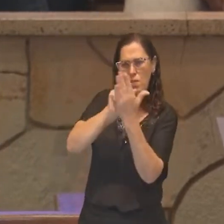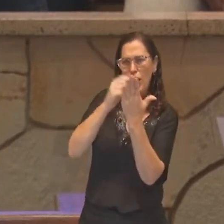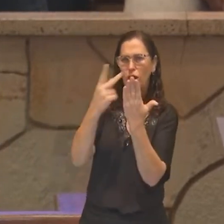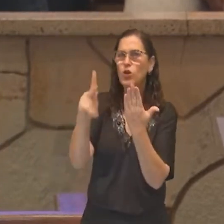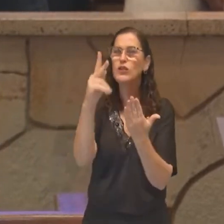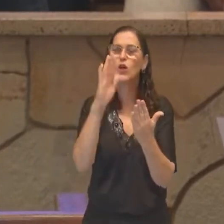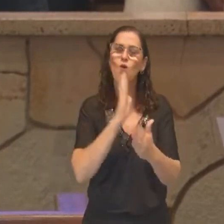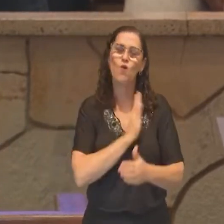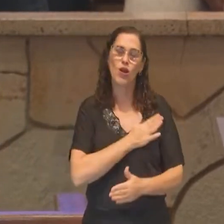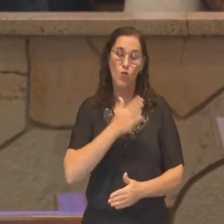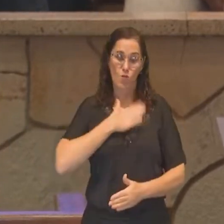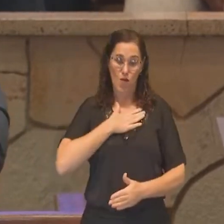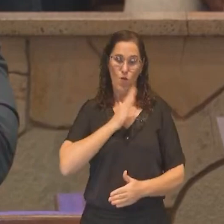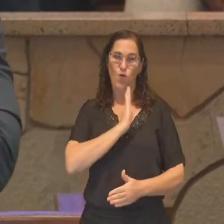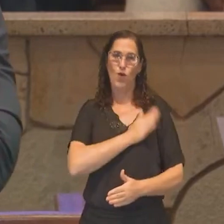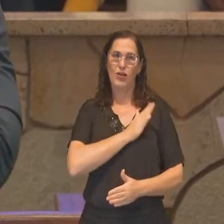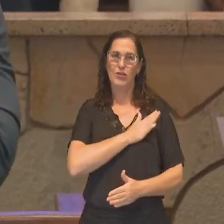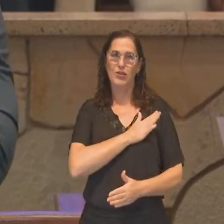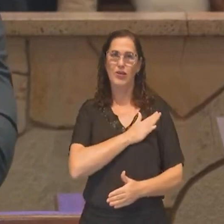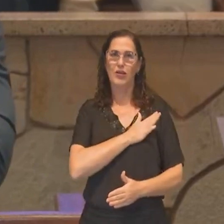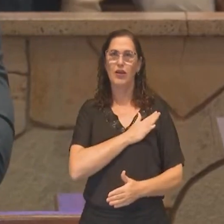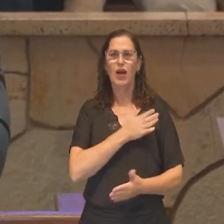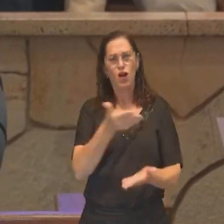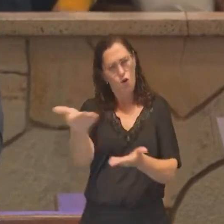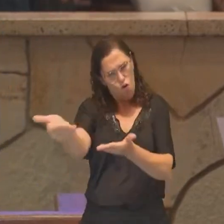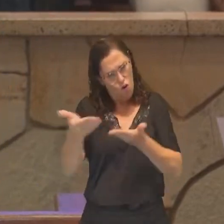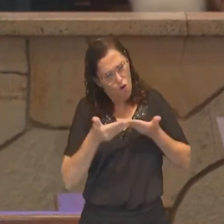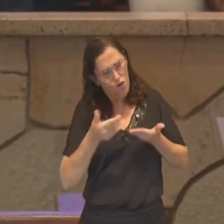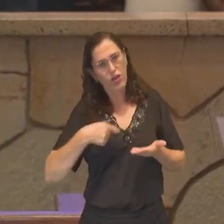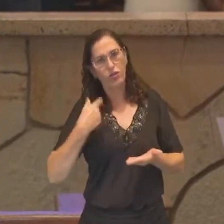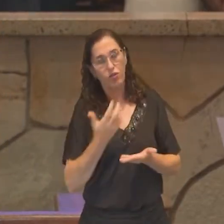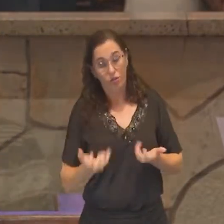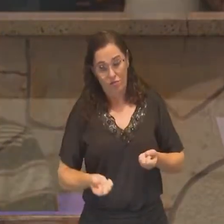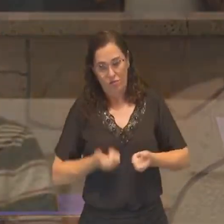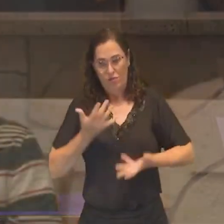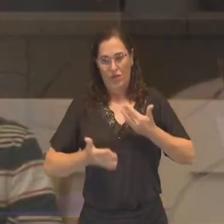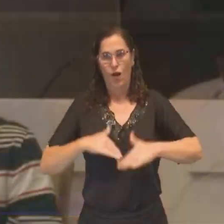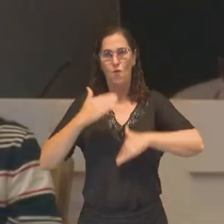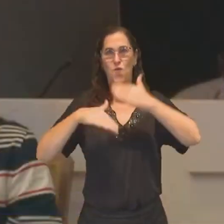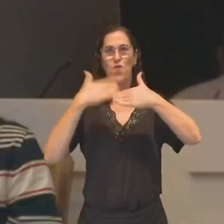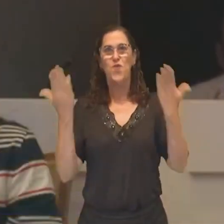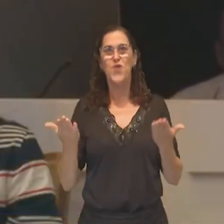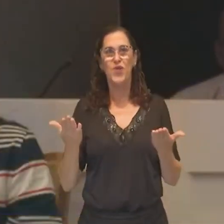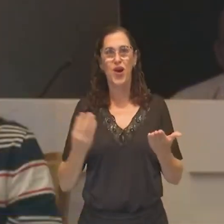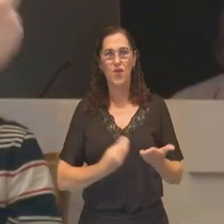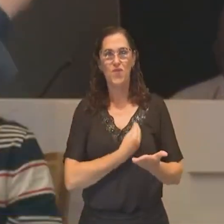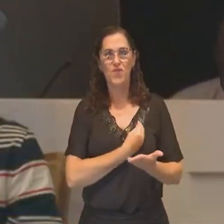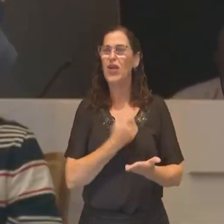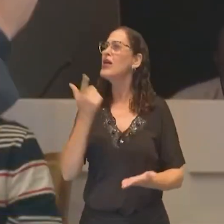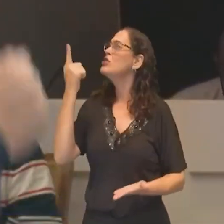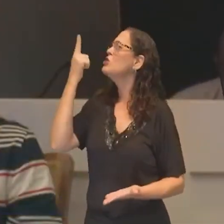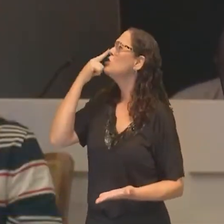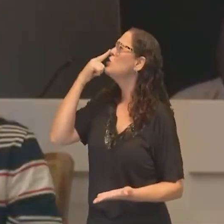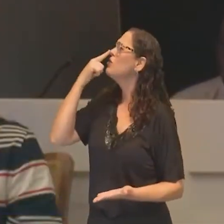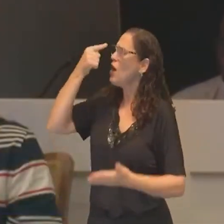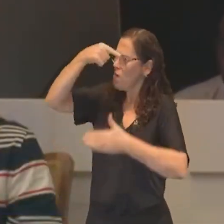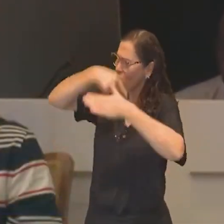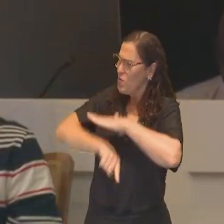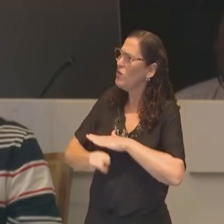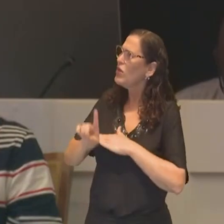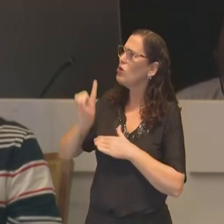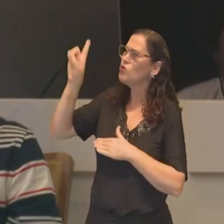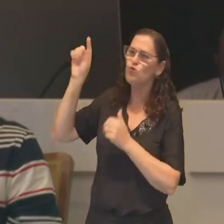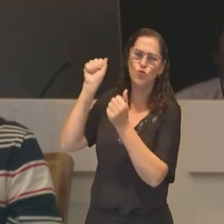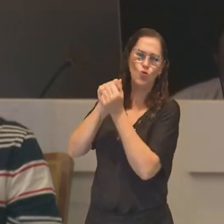seu coração, do meu coração, nos convidando ao avivamento, nos convidando à vida de intimidade e profundidade com